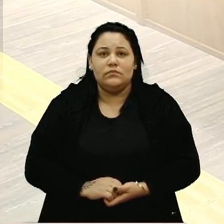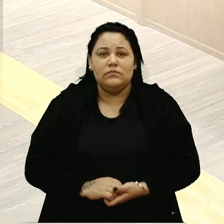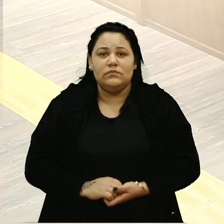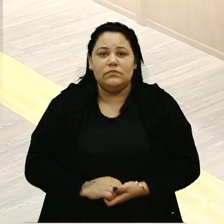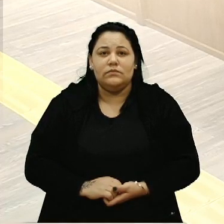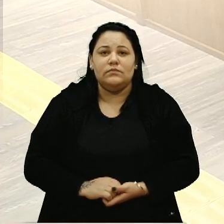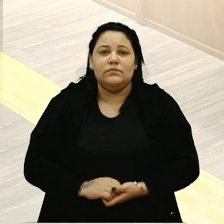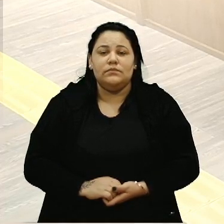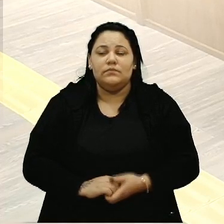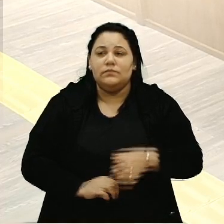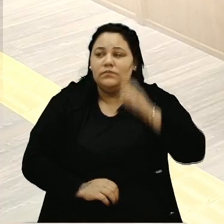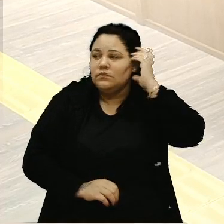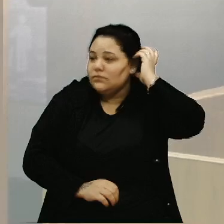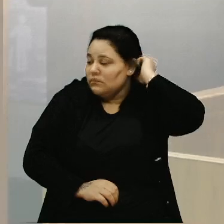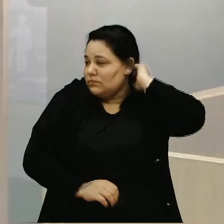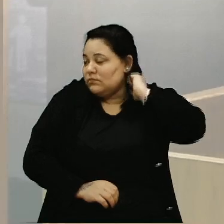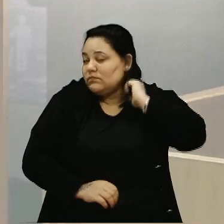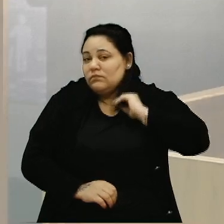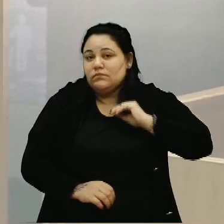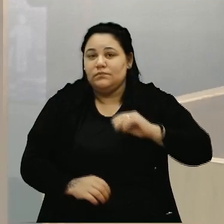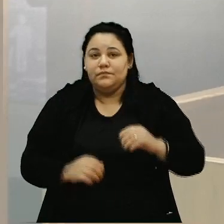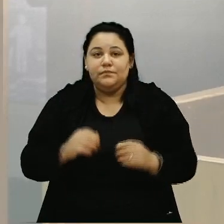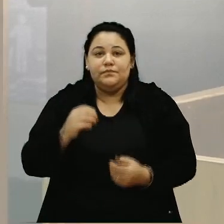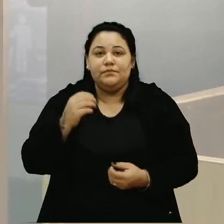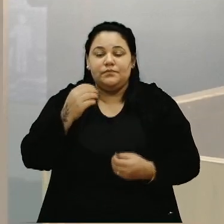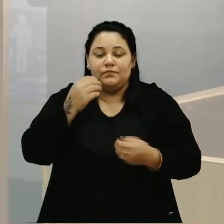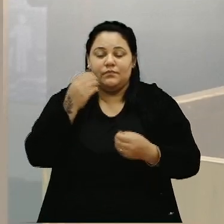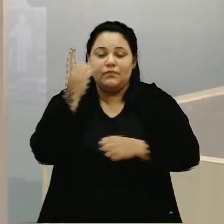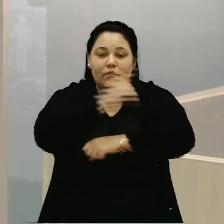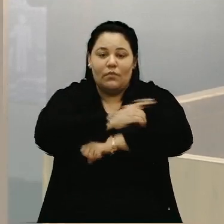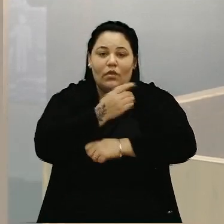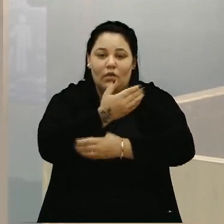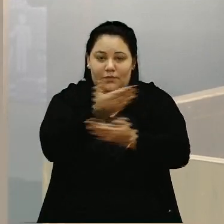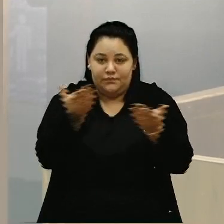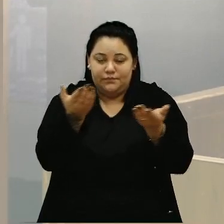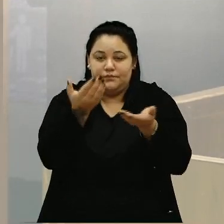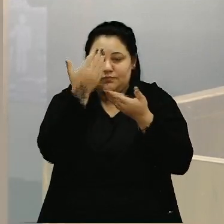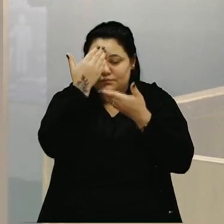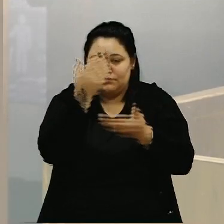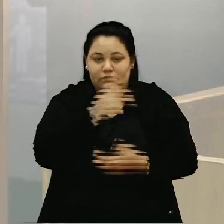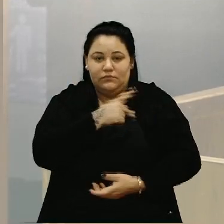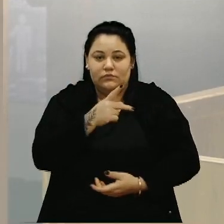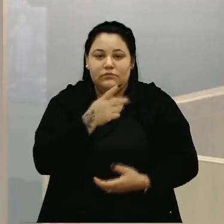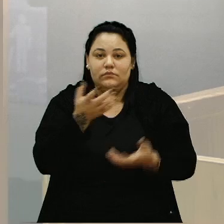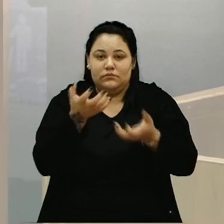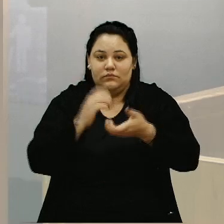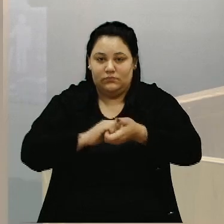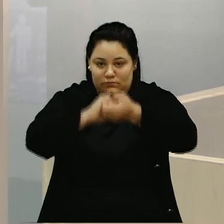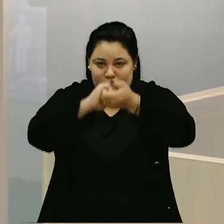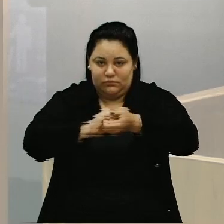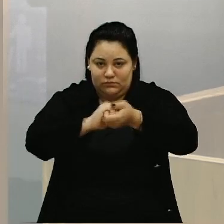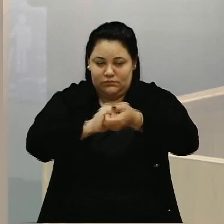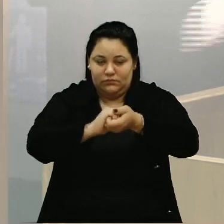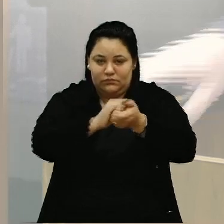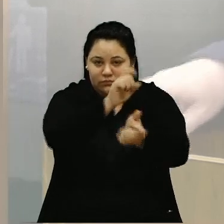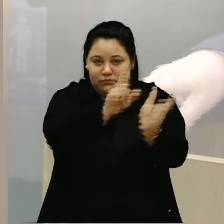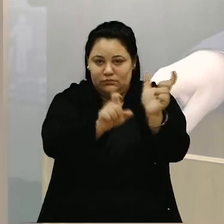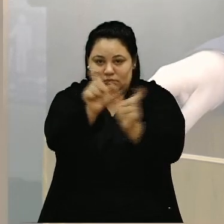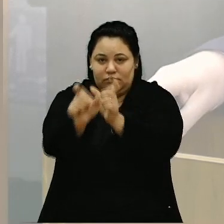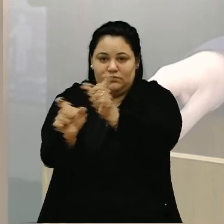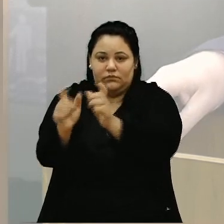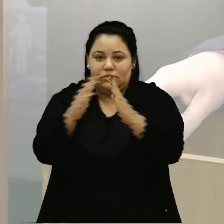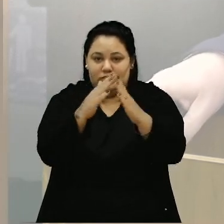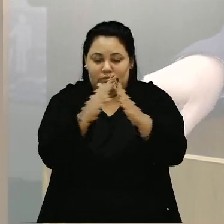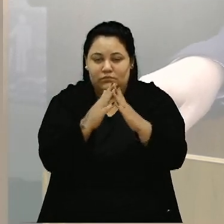Muito bom dia a todos. Obrigado, presidente, nobres colegas. Quero saudar a todos os moradores do